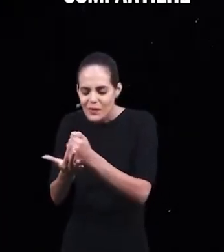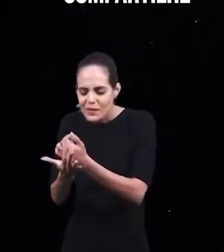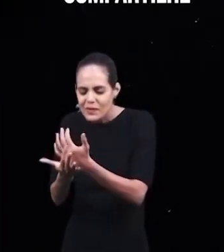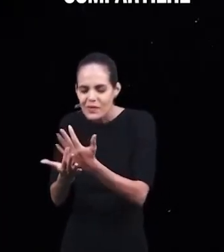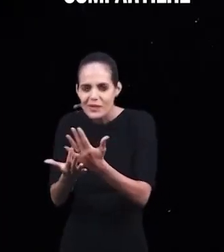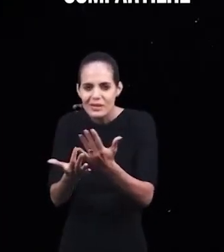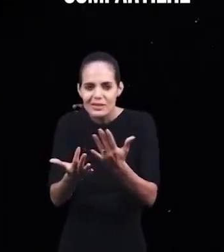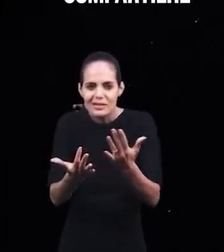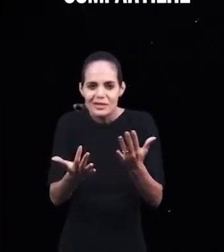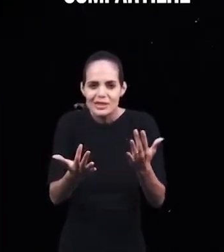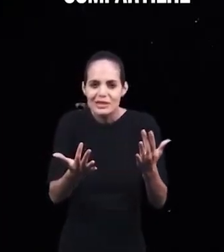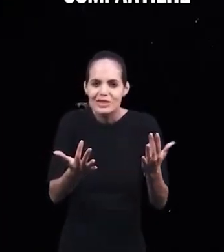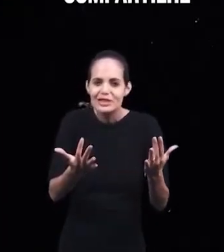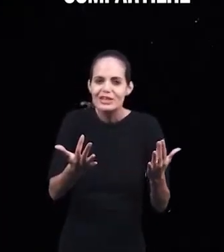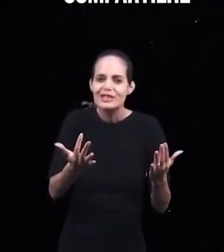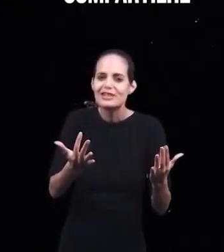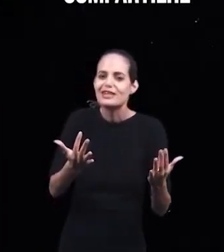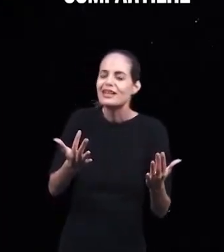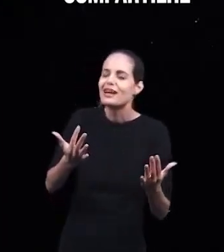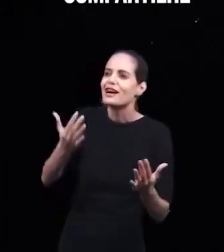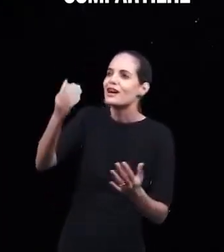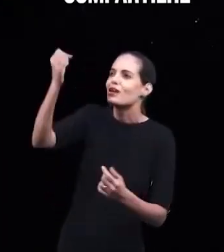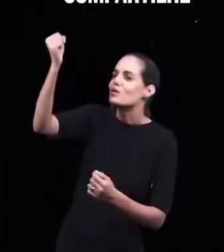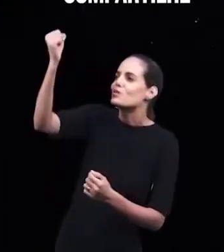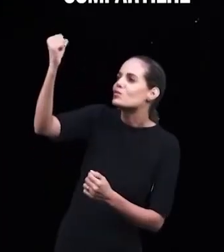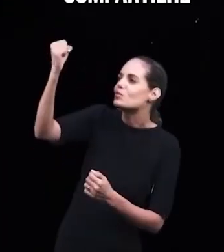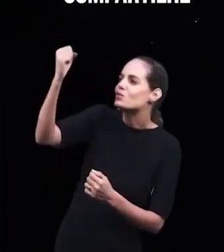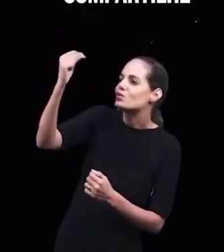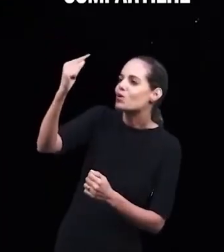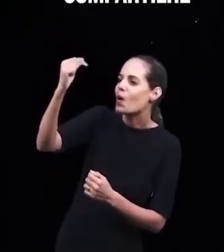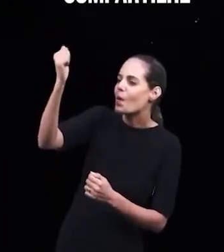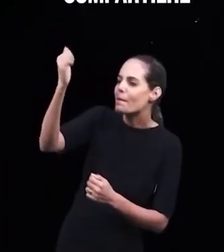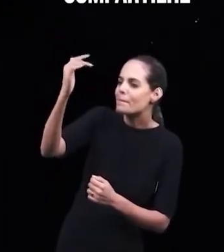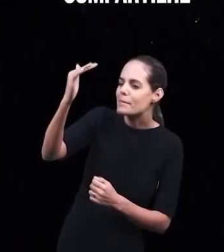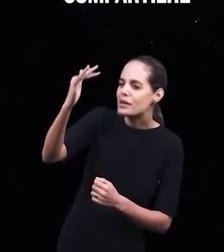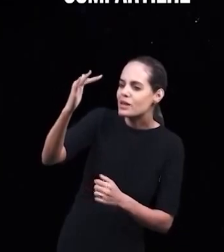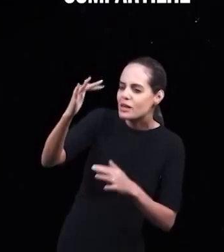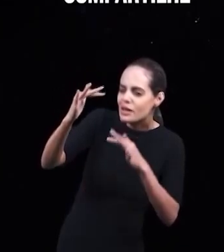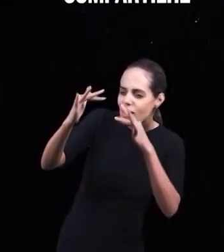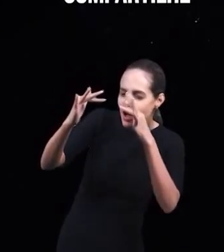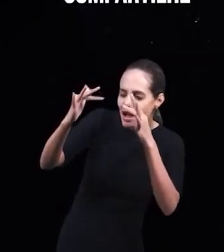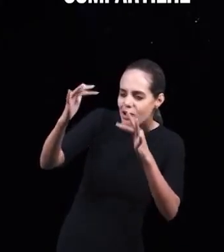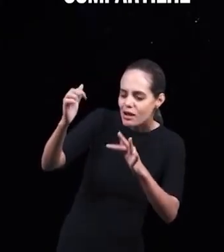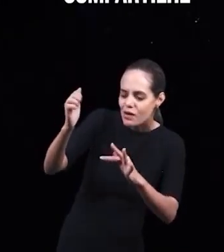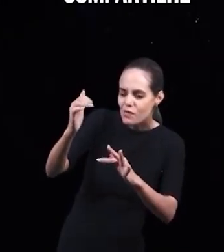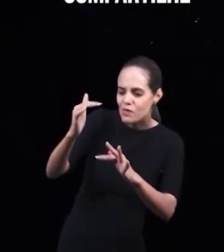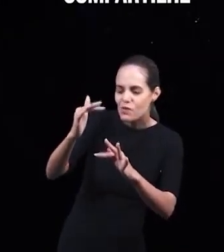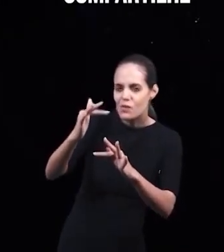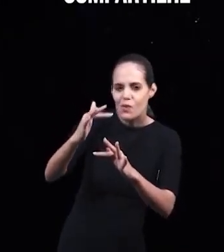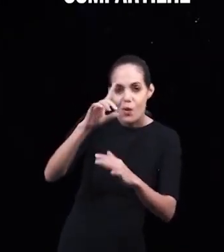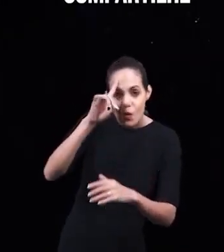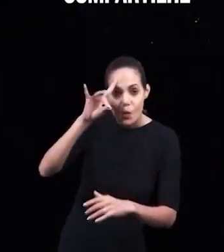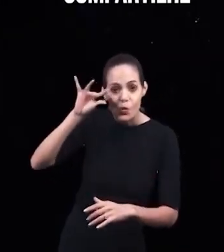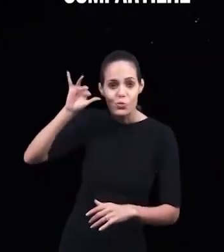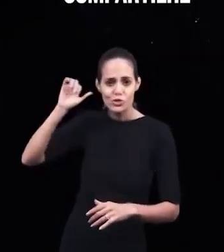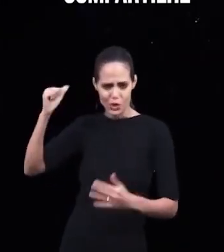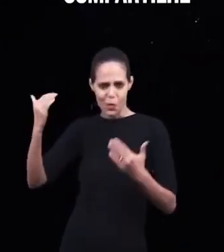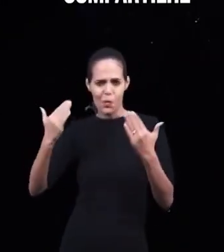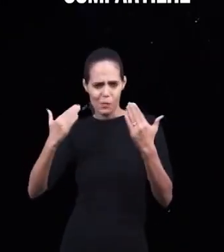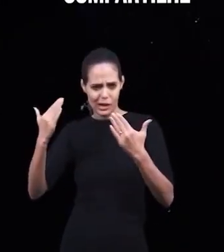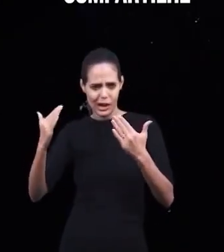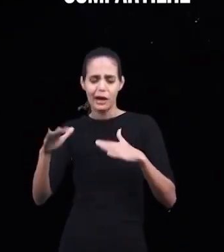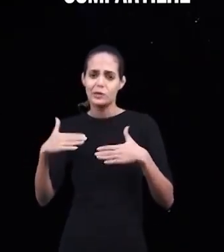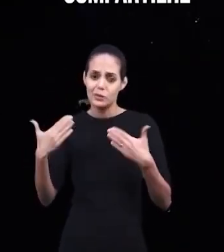desponta para a luz do sol. Assim brilhou um dia